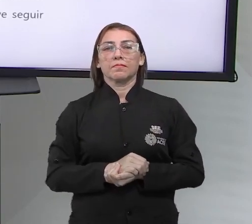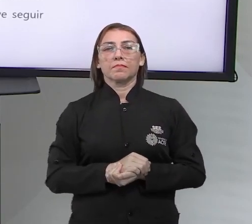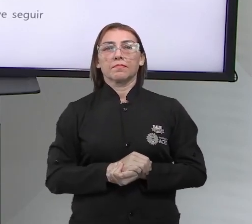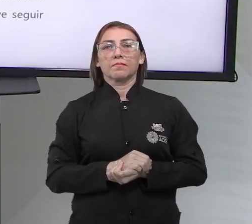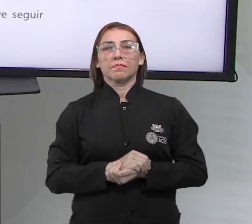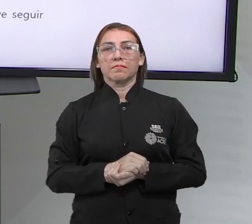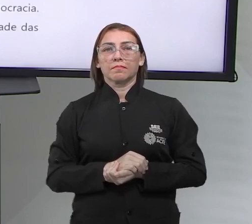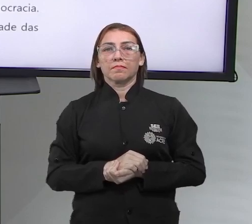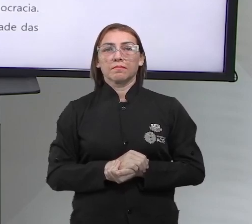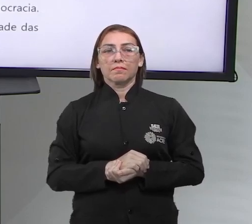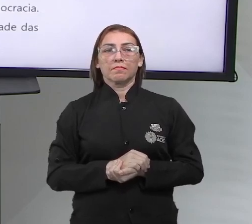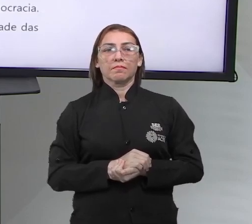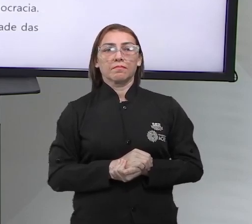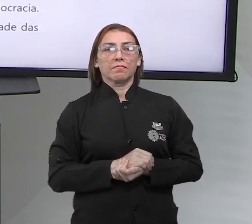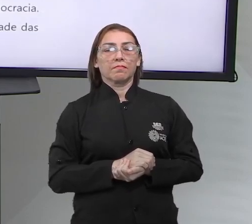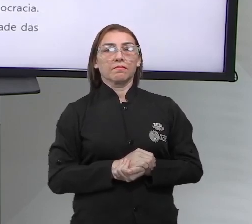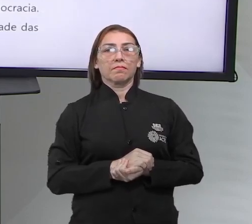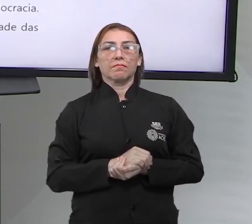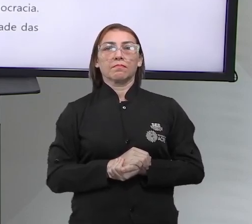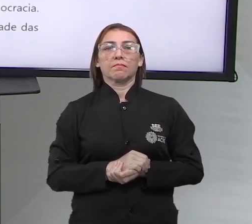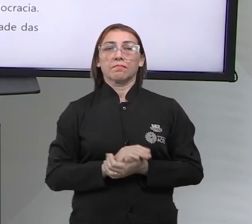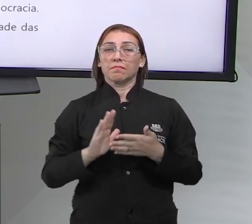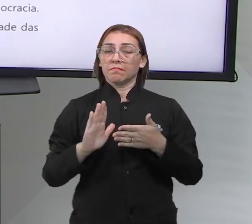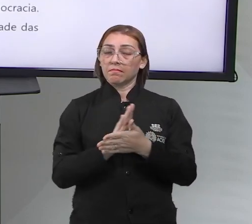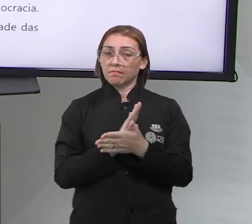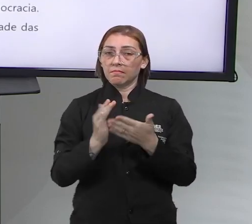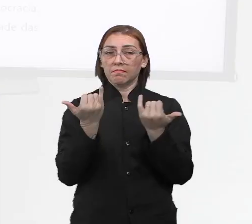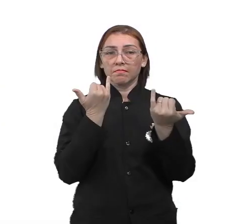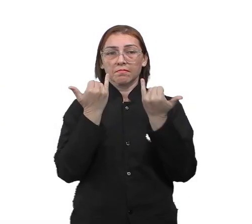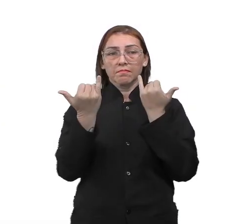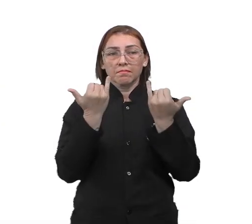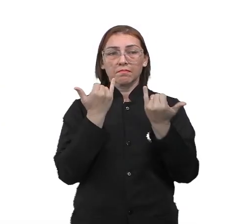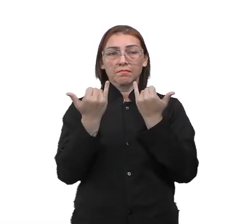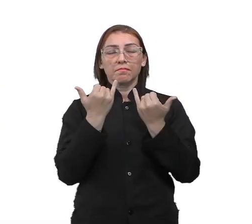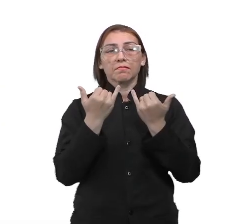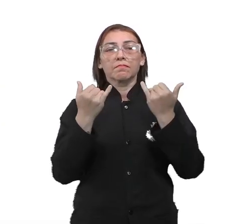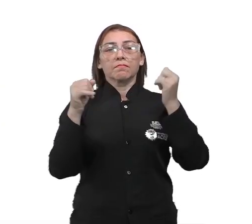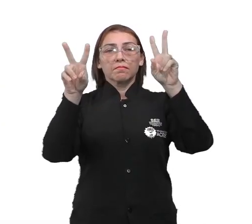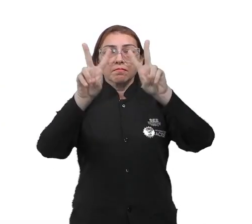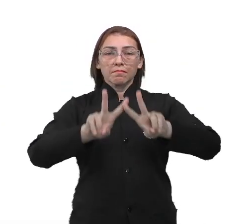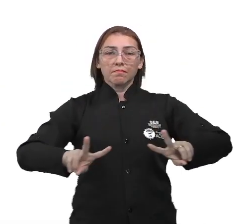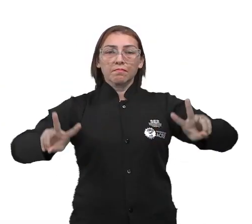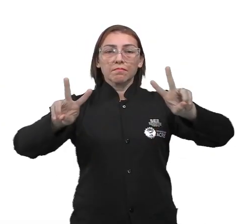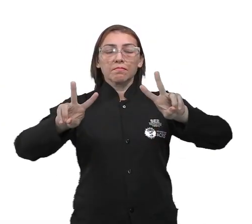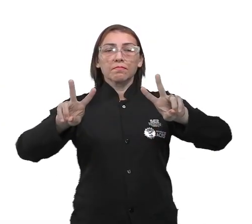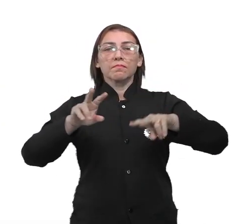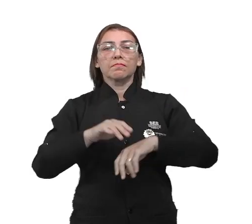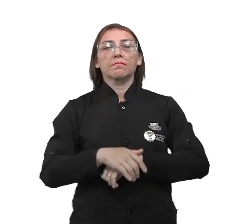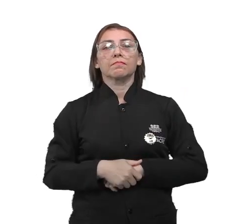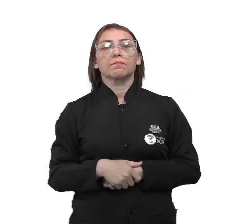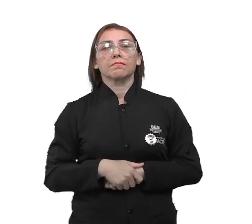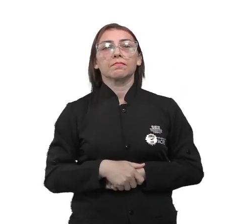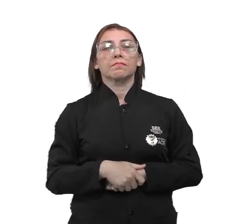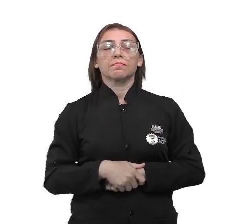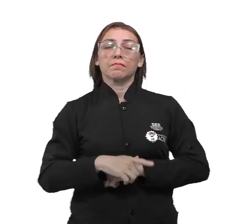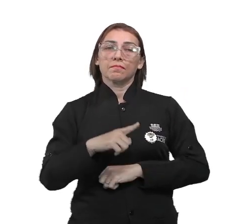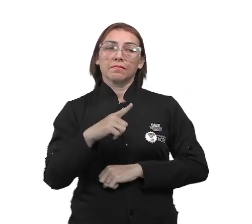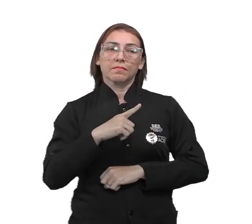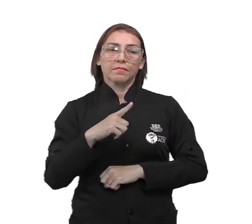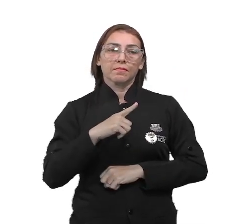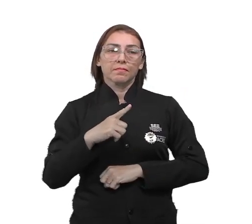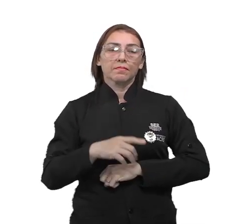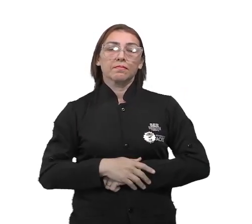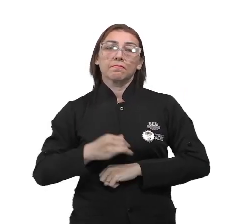contexto. Vamos avançar? Mais algumas informações. Visualizem em tela. Nós temos